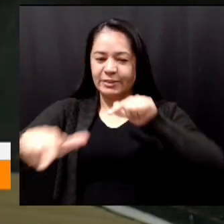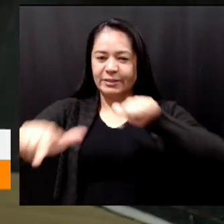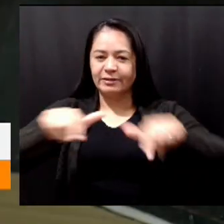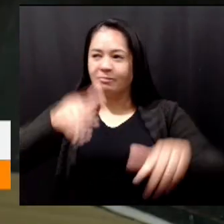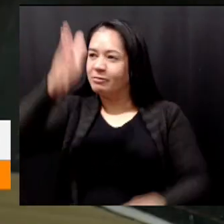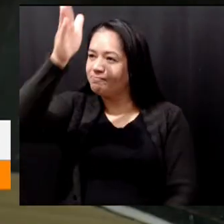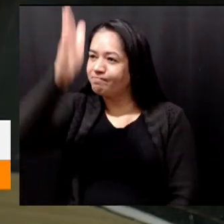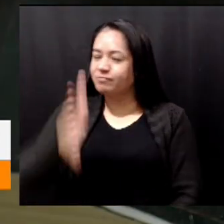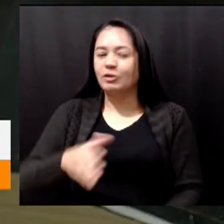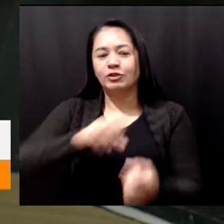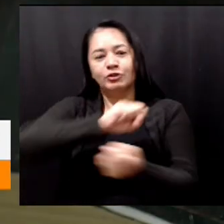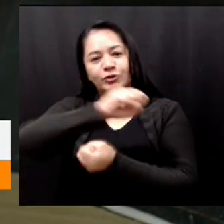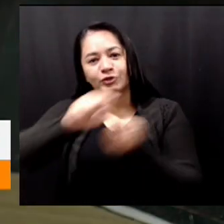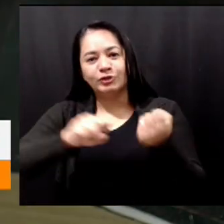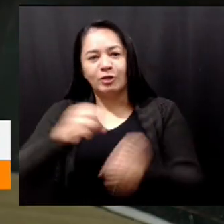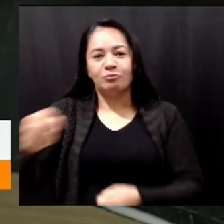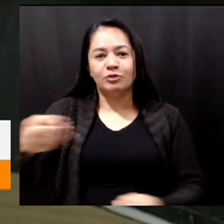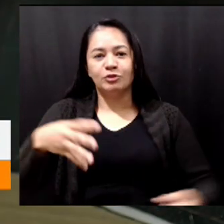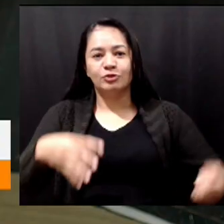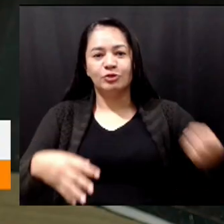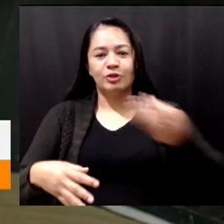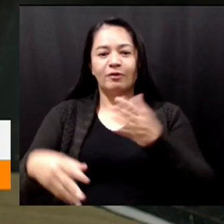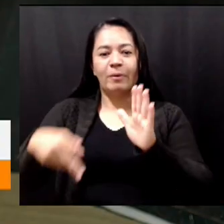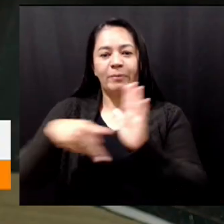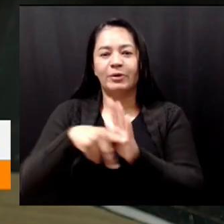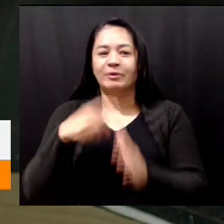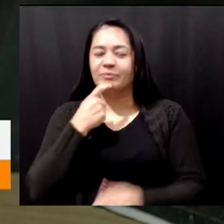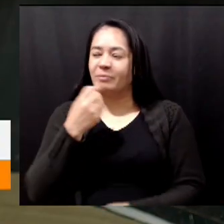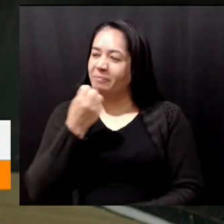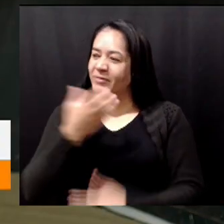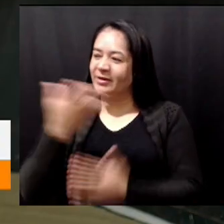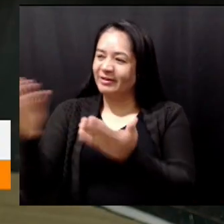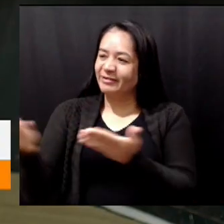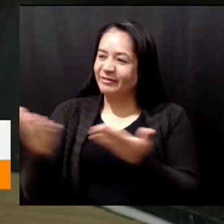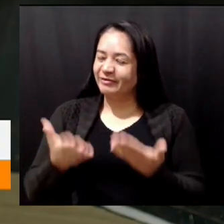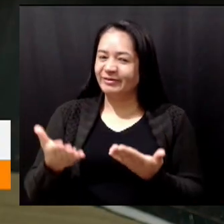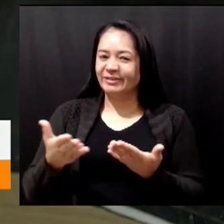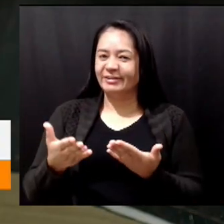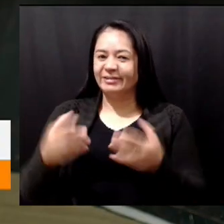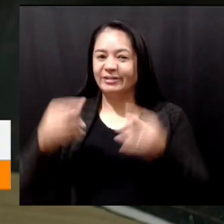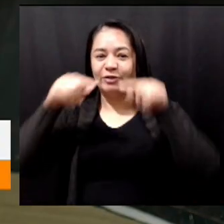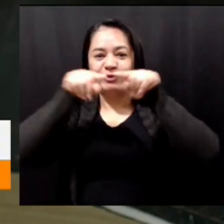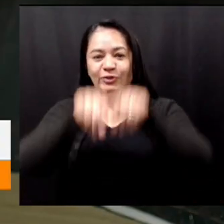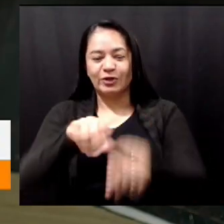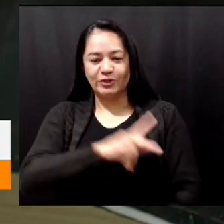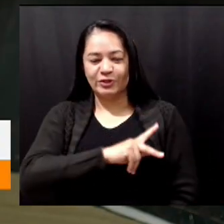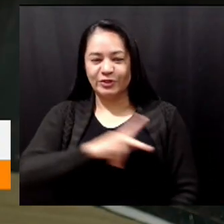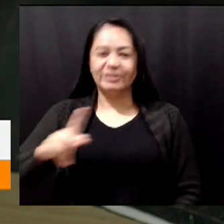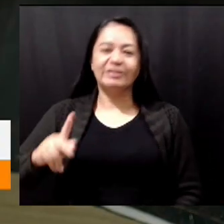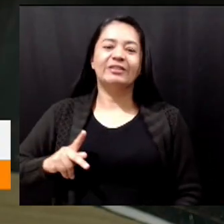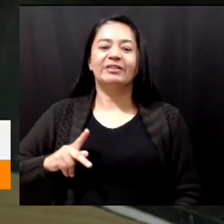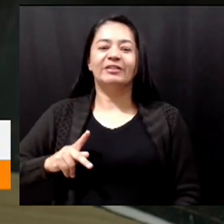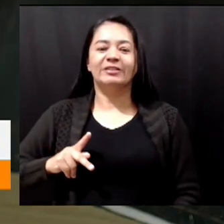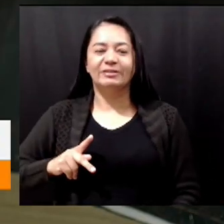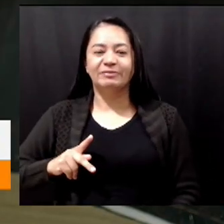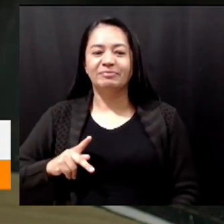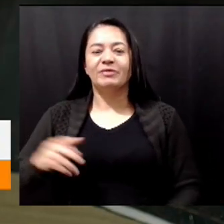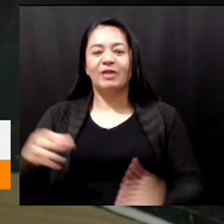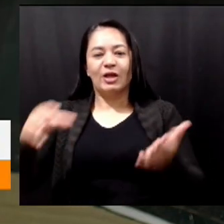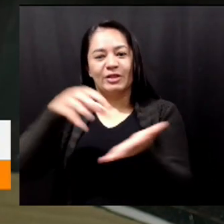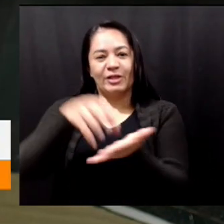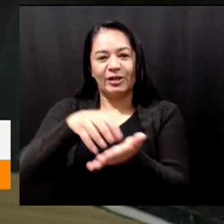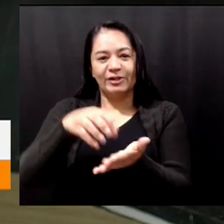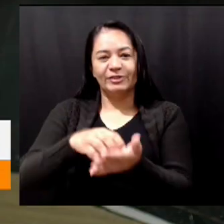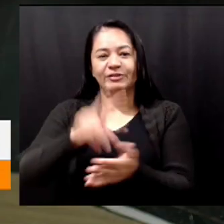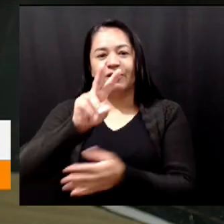de inovação da cidade. Boas-vindas ao sócio-diretor e vice-presidente da inovação corporativa da Venture